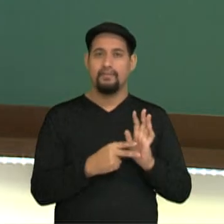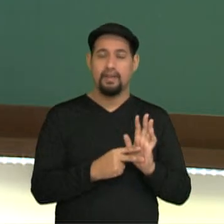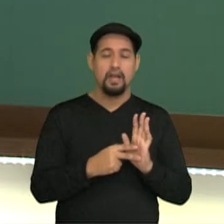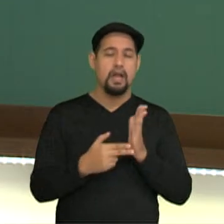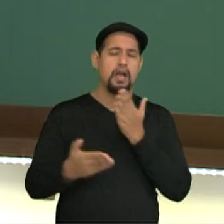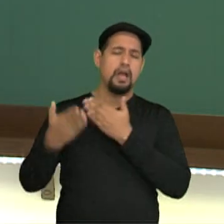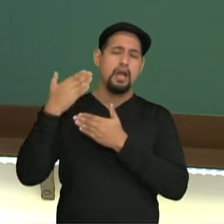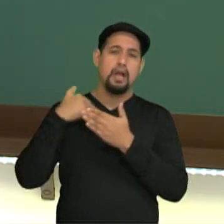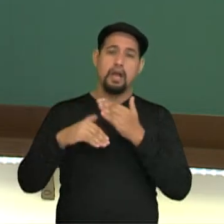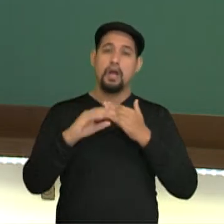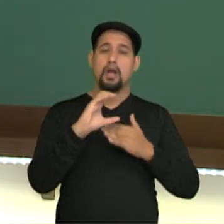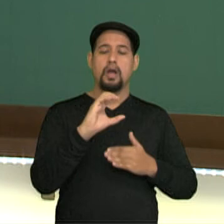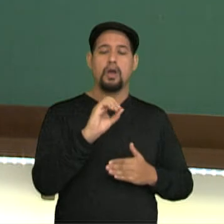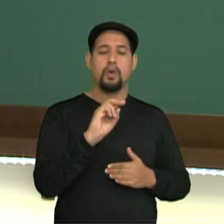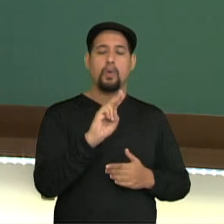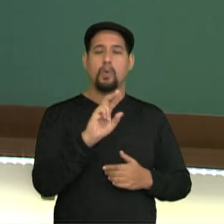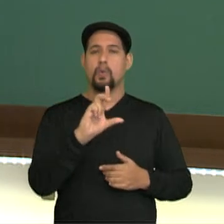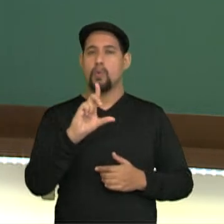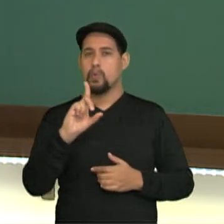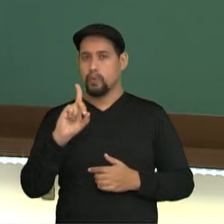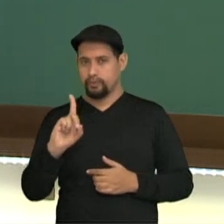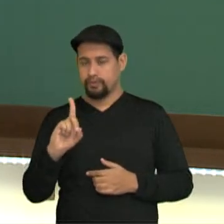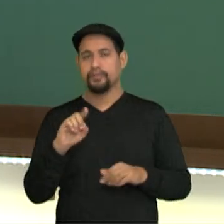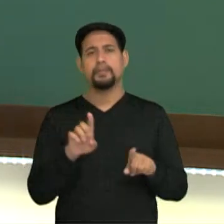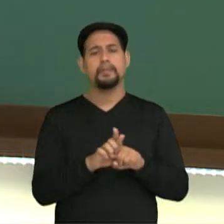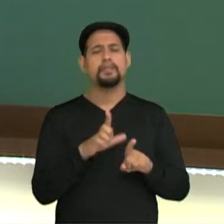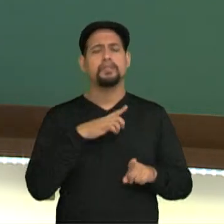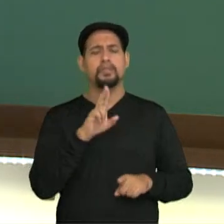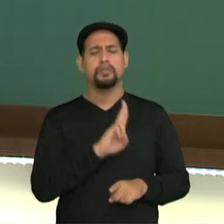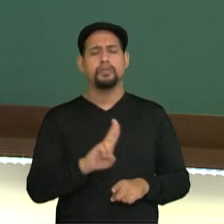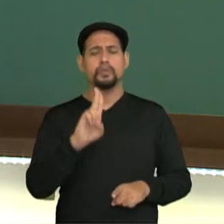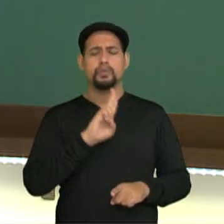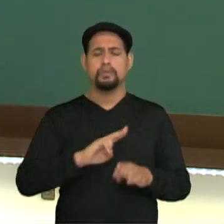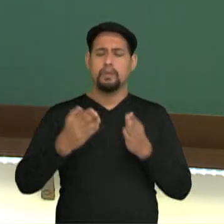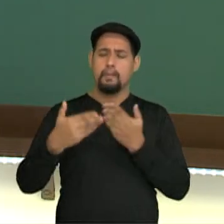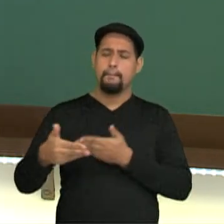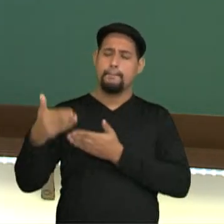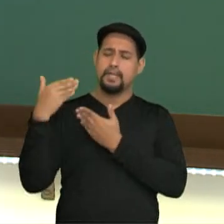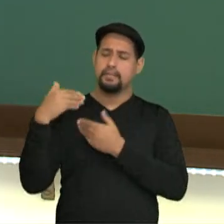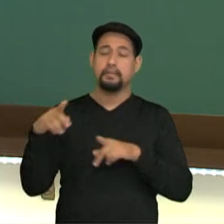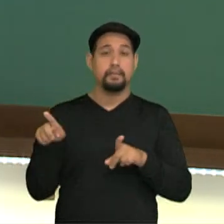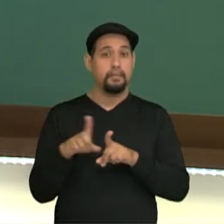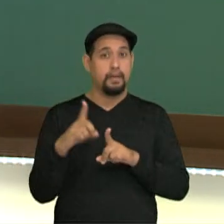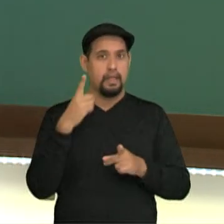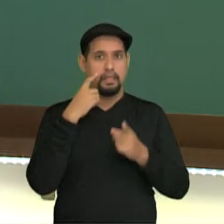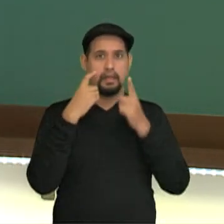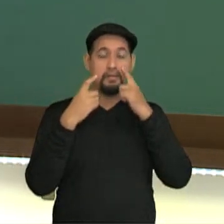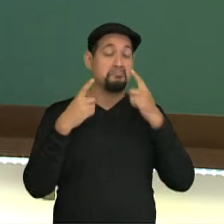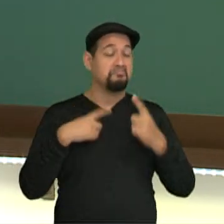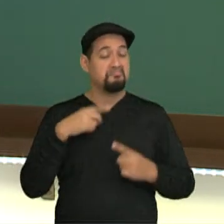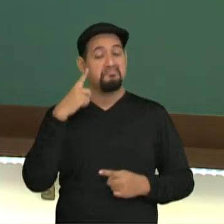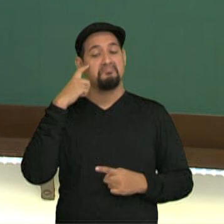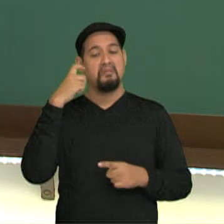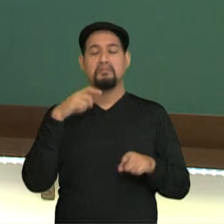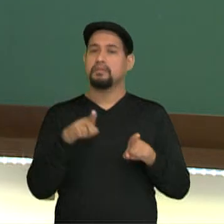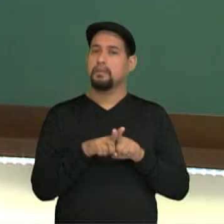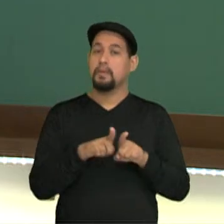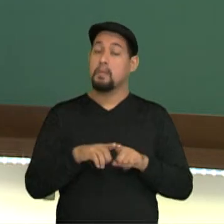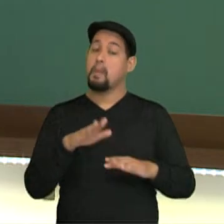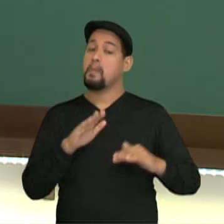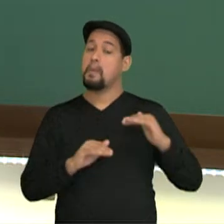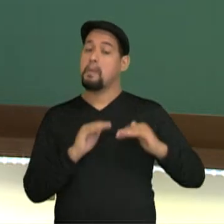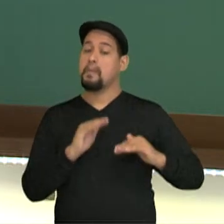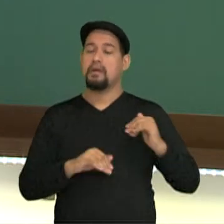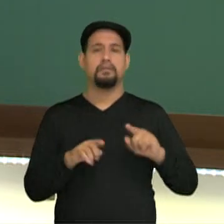nós estivéssemos utilizando essa situação dentro de um passado ou na intenção de uma possibilidade, de uma